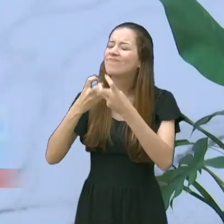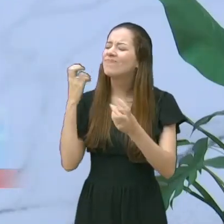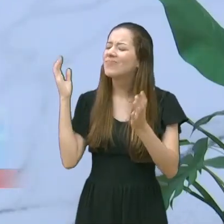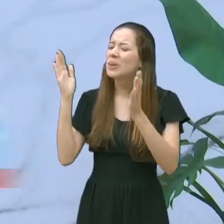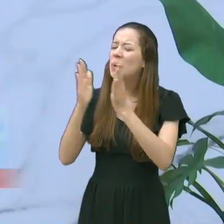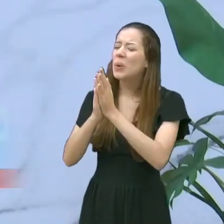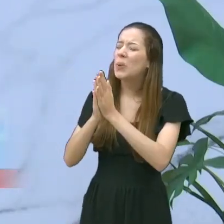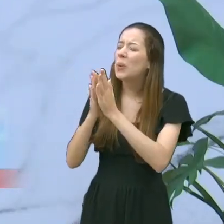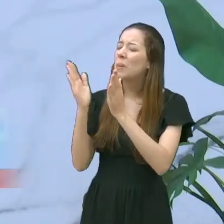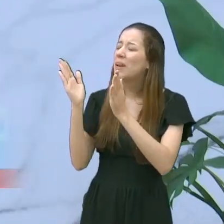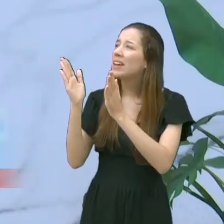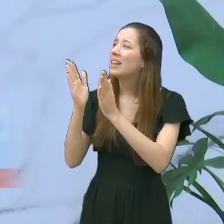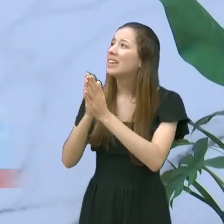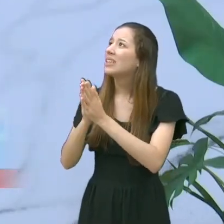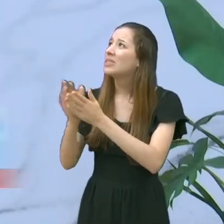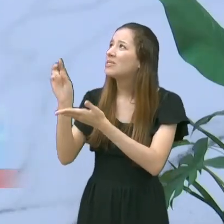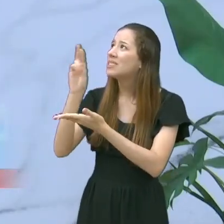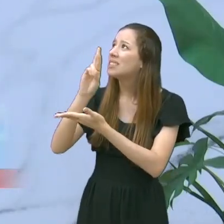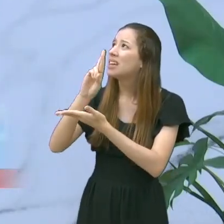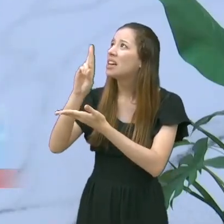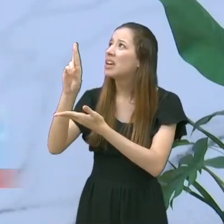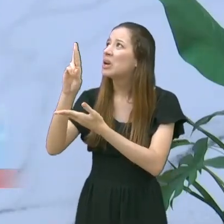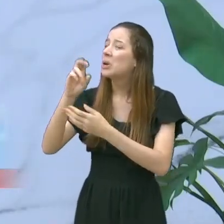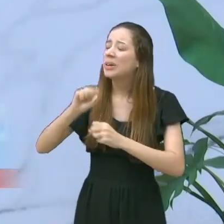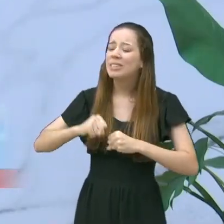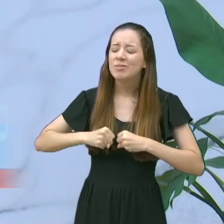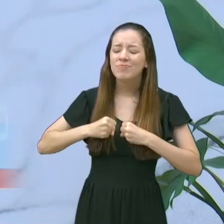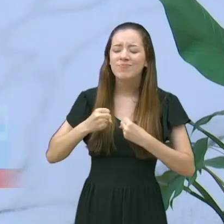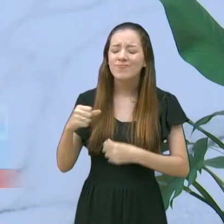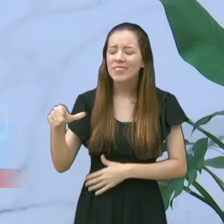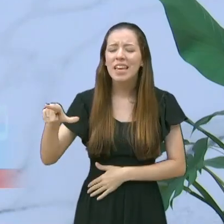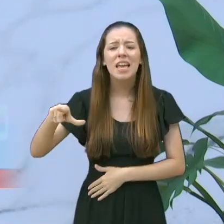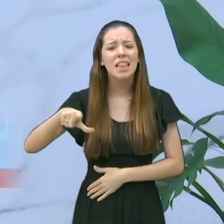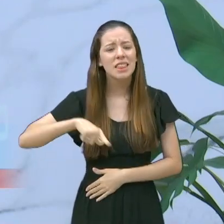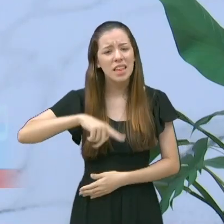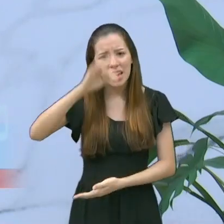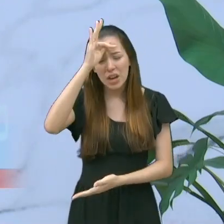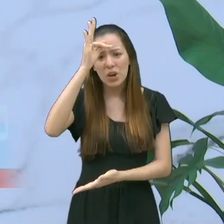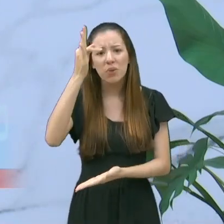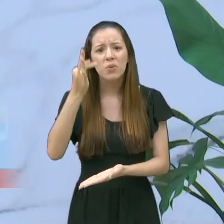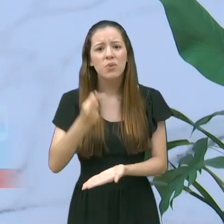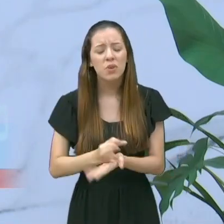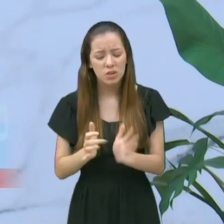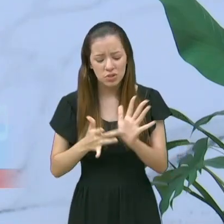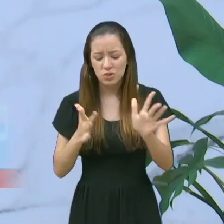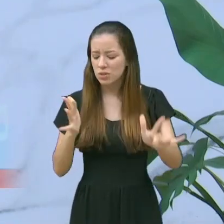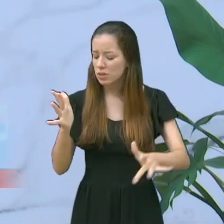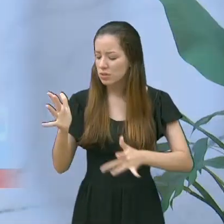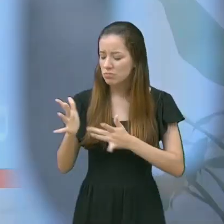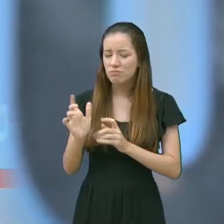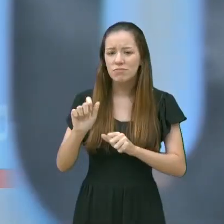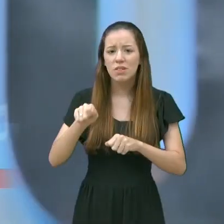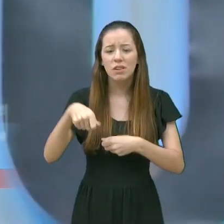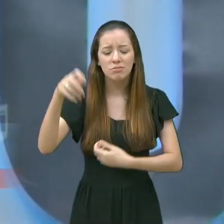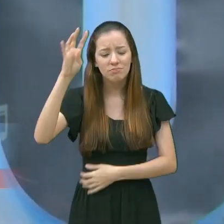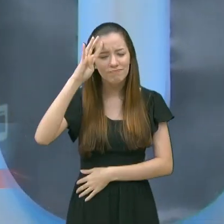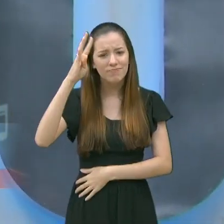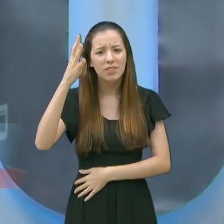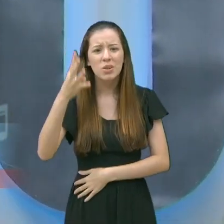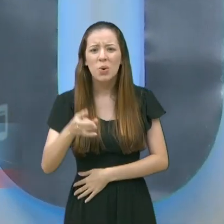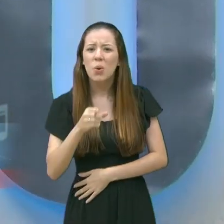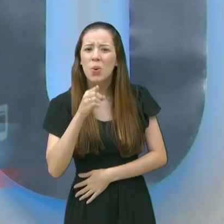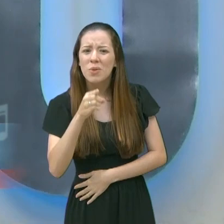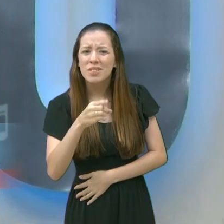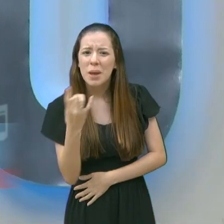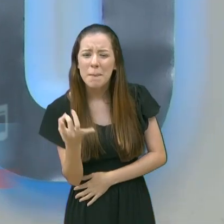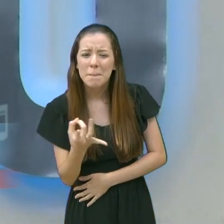chame esse homem com fé, só ele abre o mar. Não